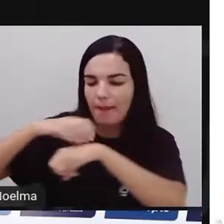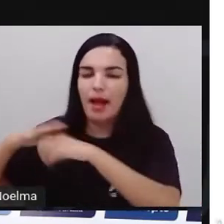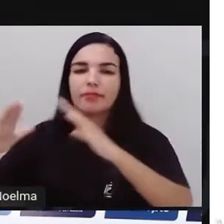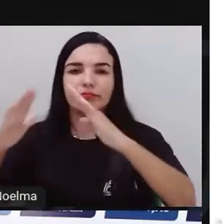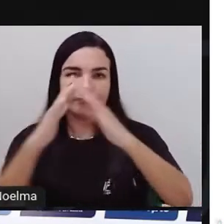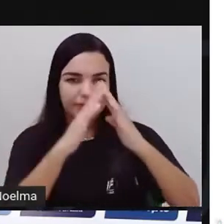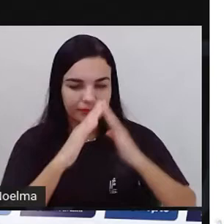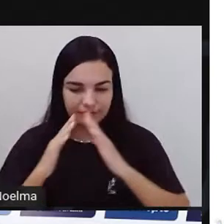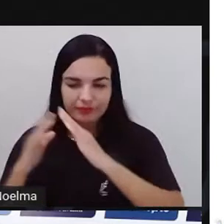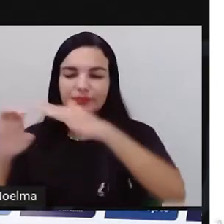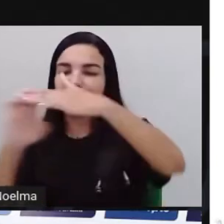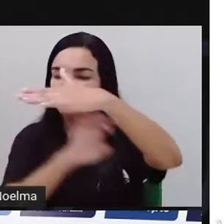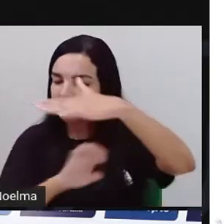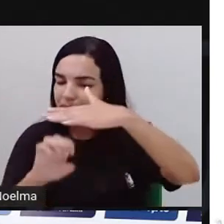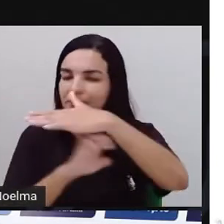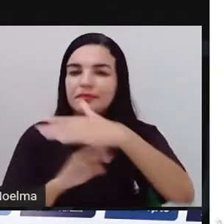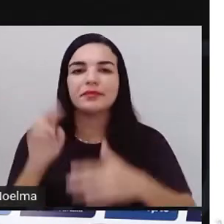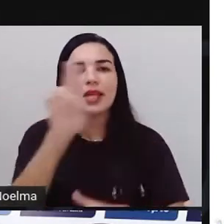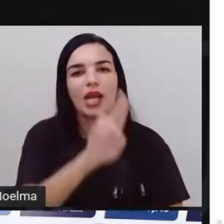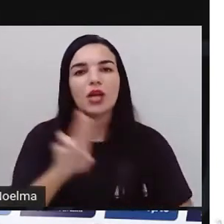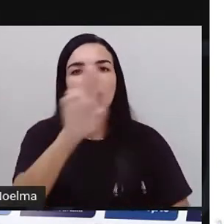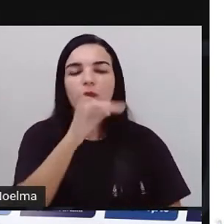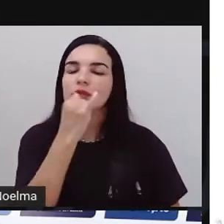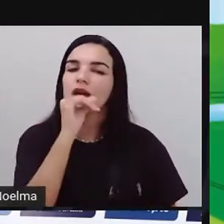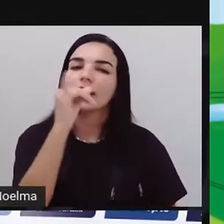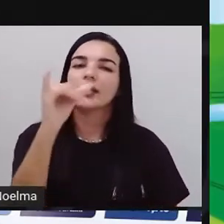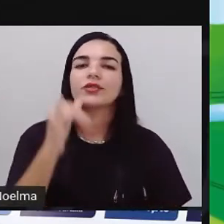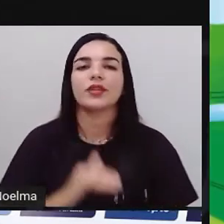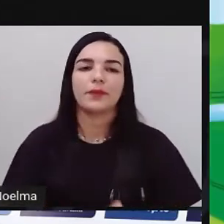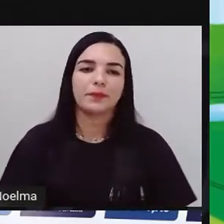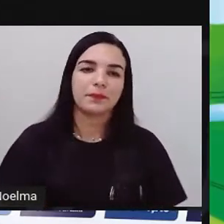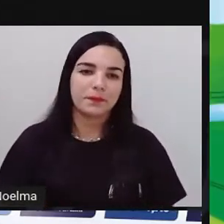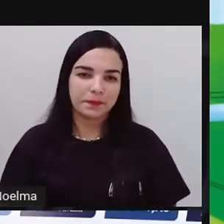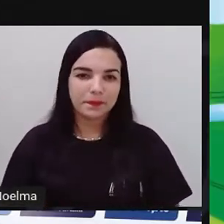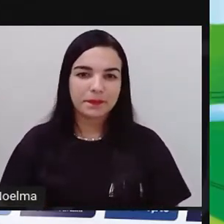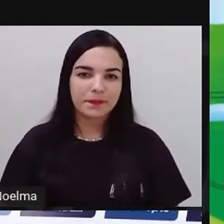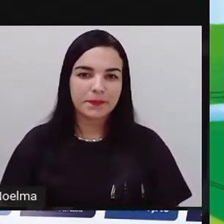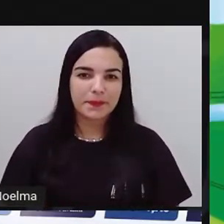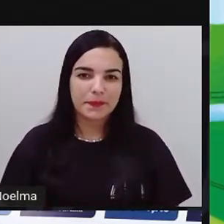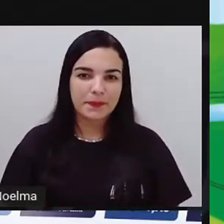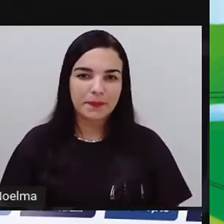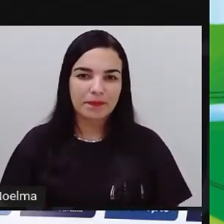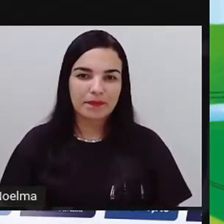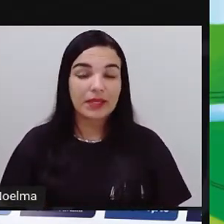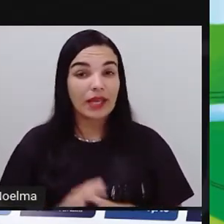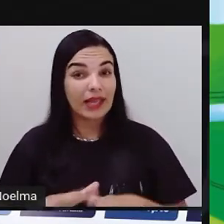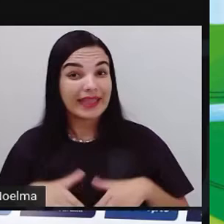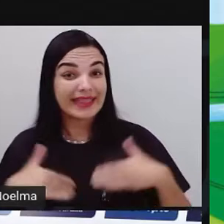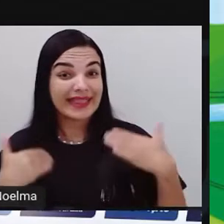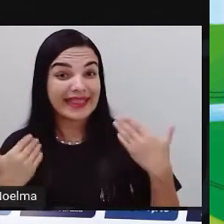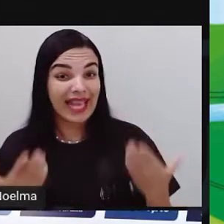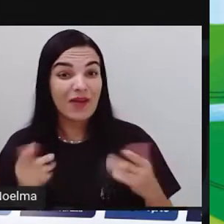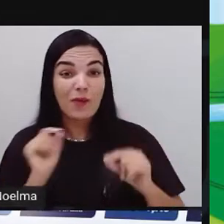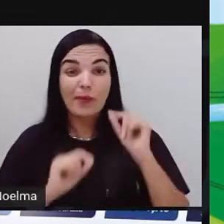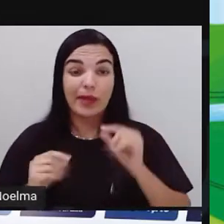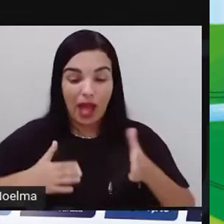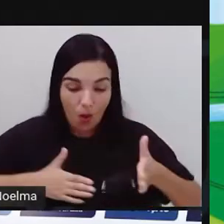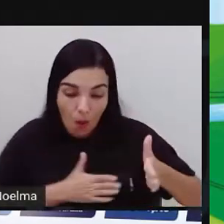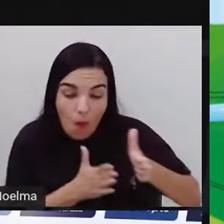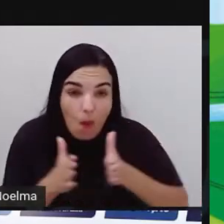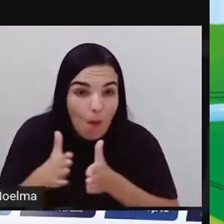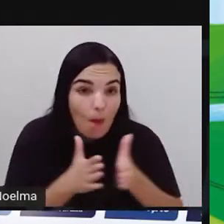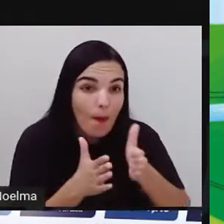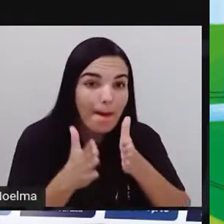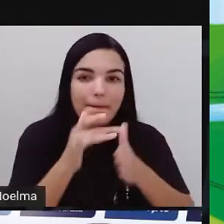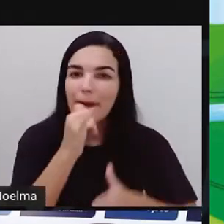que necessitam utilizar a energia elétrica. E aí o caminho da